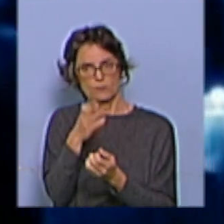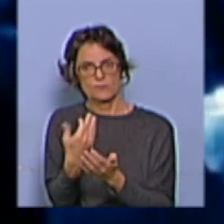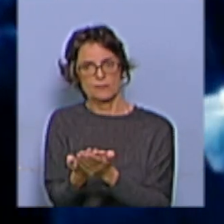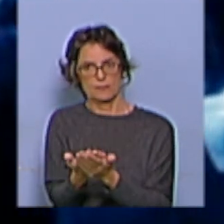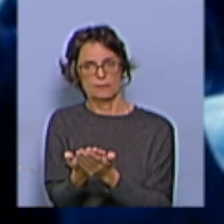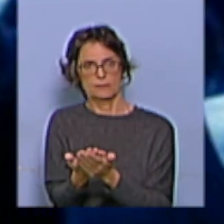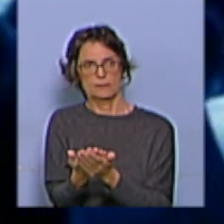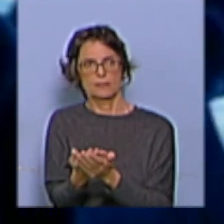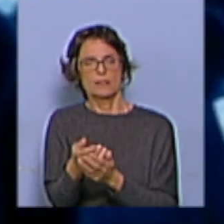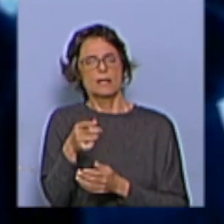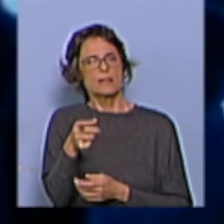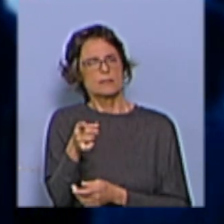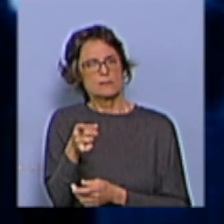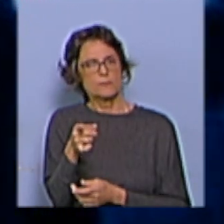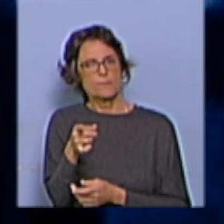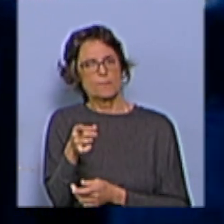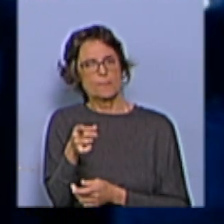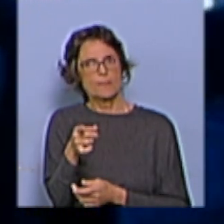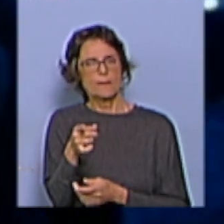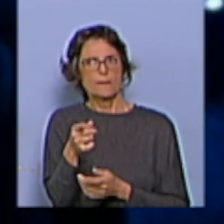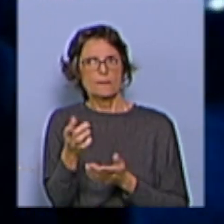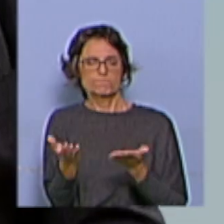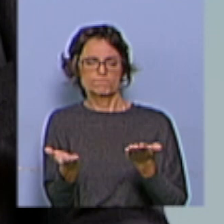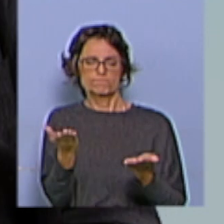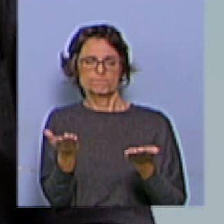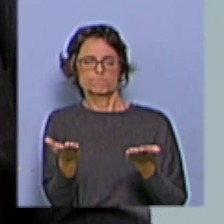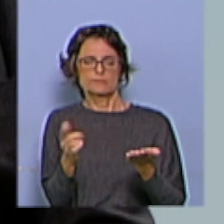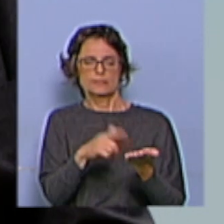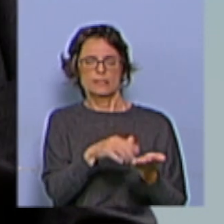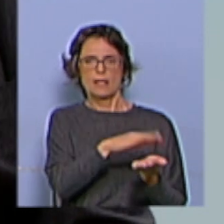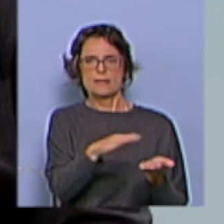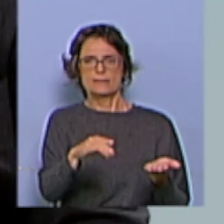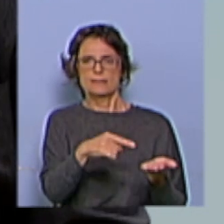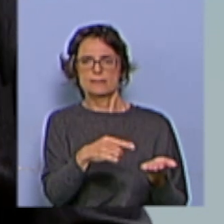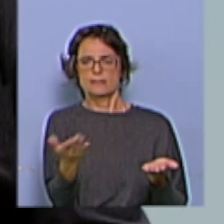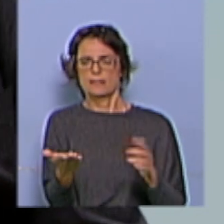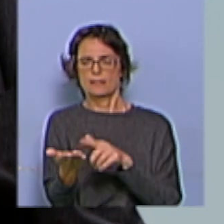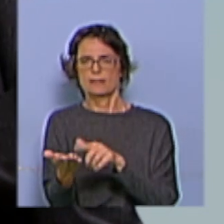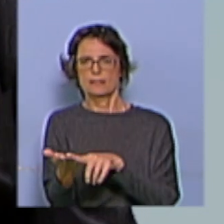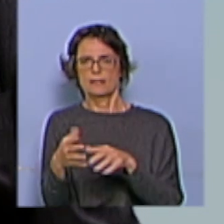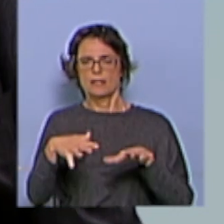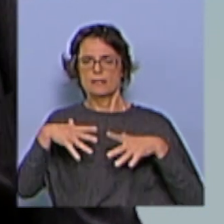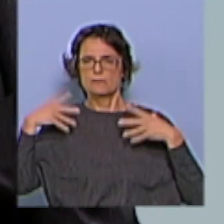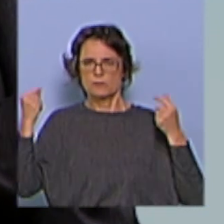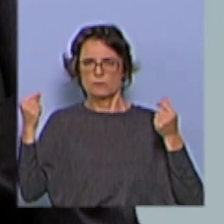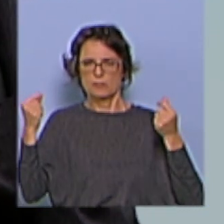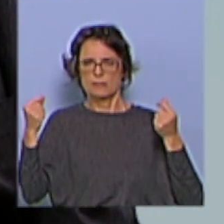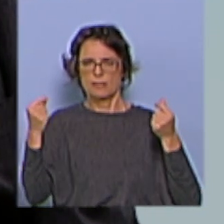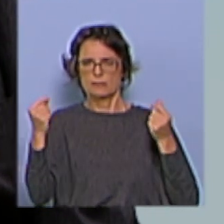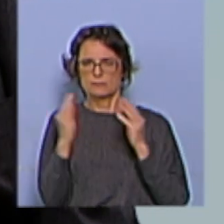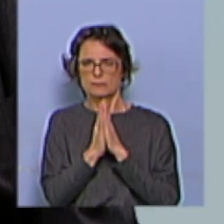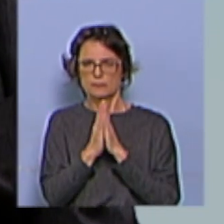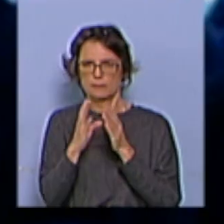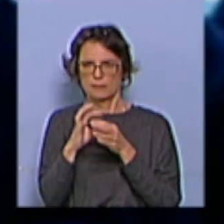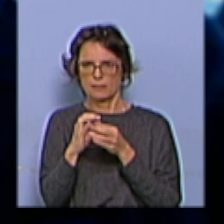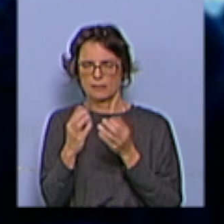sublinhar a dimensão da espiritualidade, a dimensão da experiência da fragilidade, da forma como somos vulneráveis de um